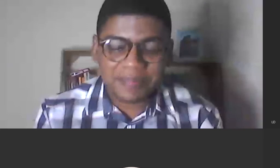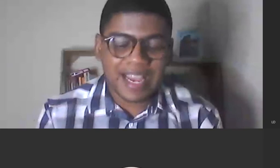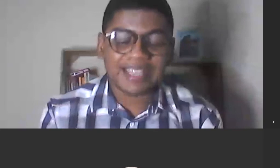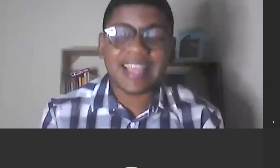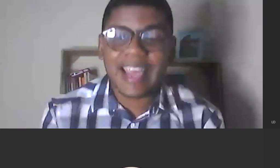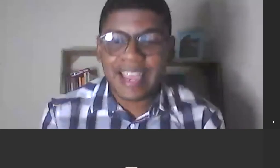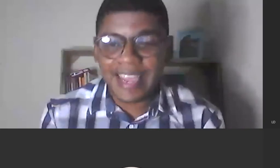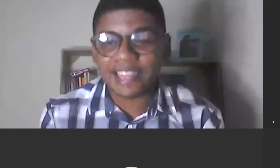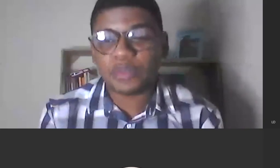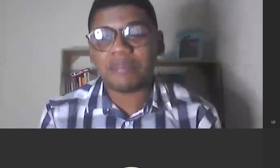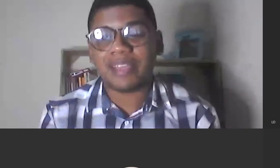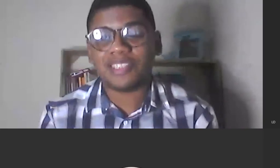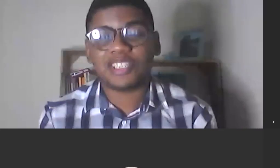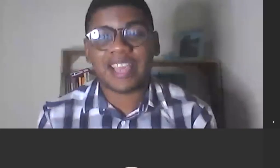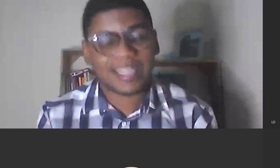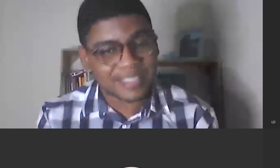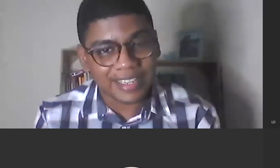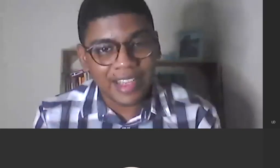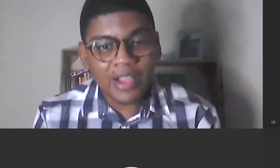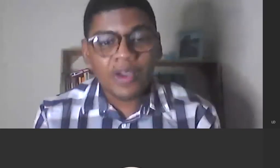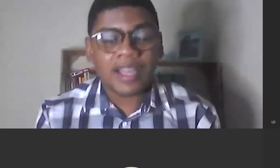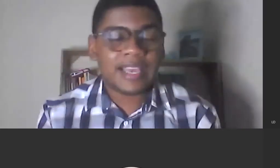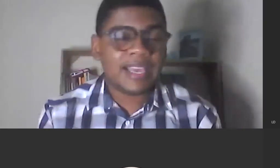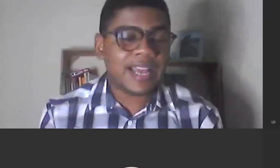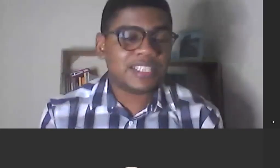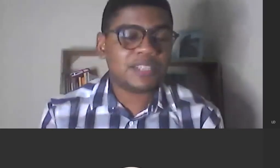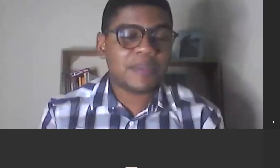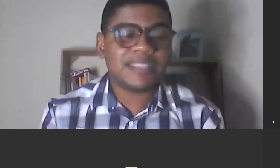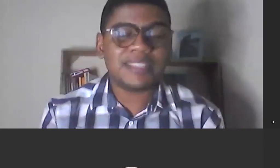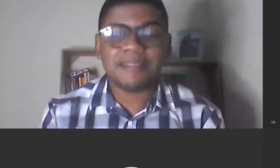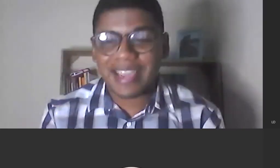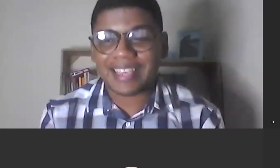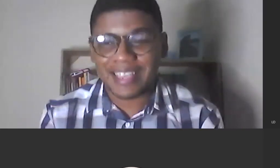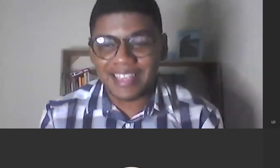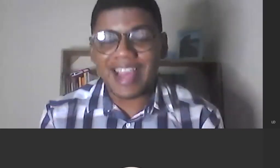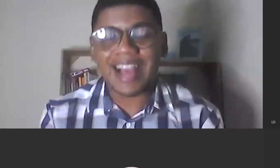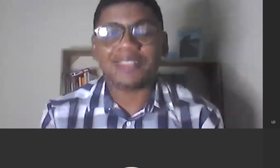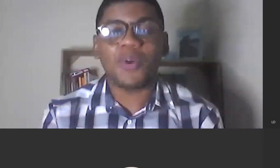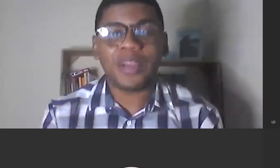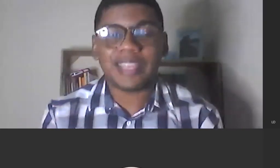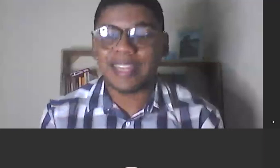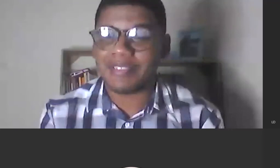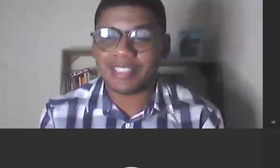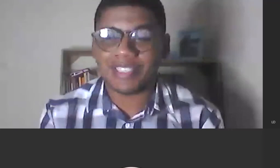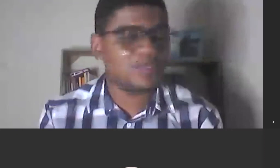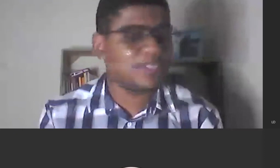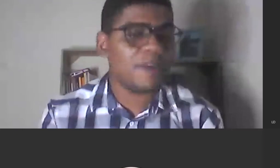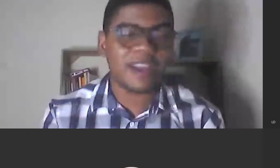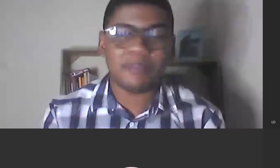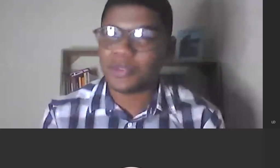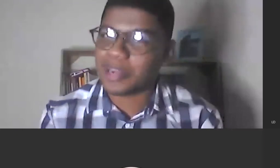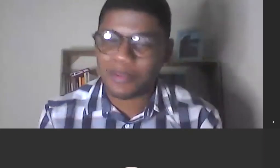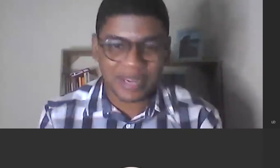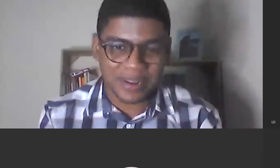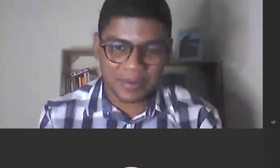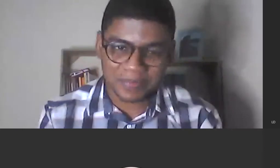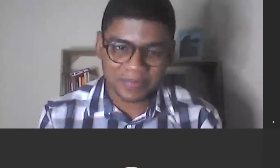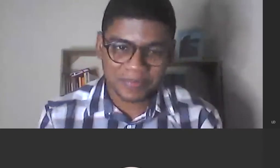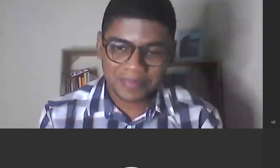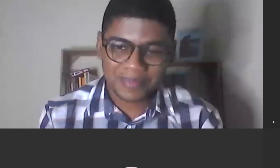vocês. A ideia era justamente essa. A gente perceber que a dor que ele estava sentindo não era uma